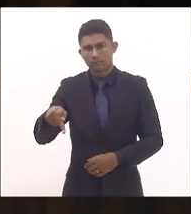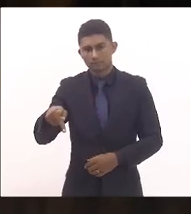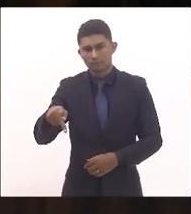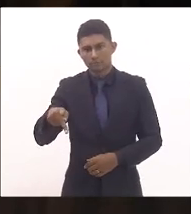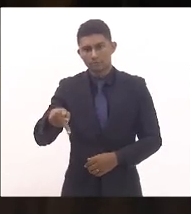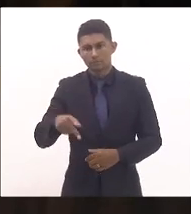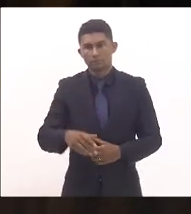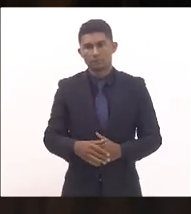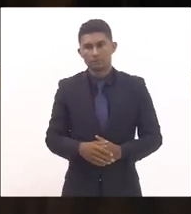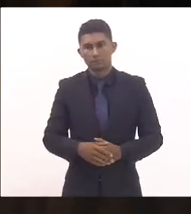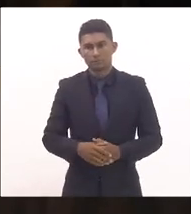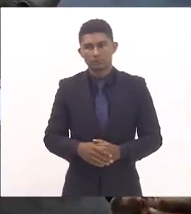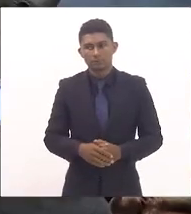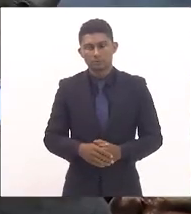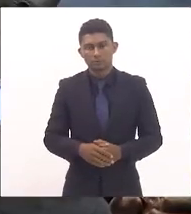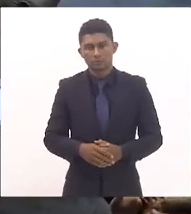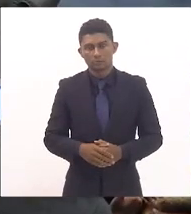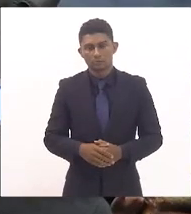Não.